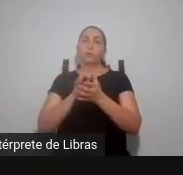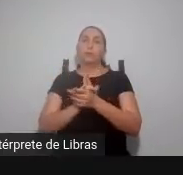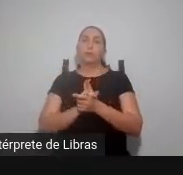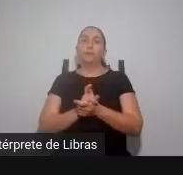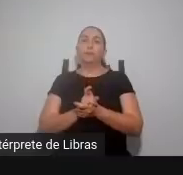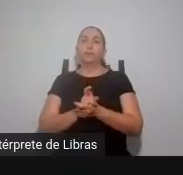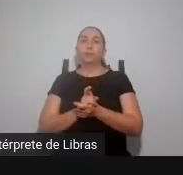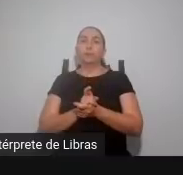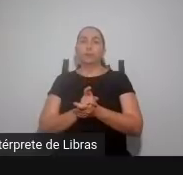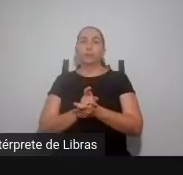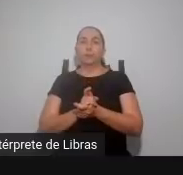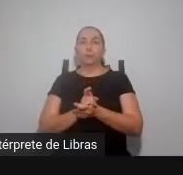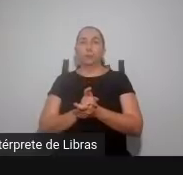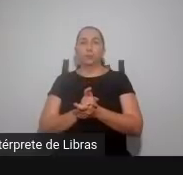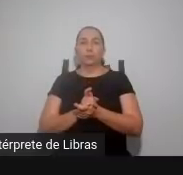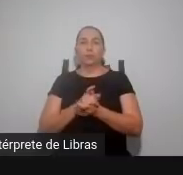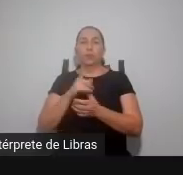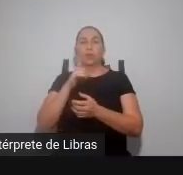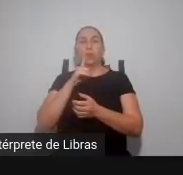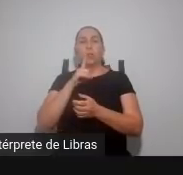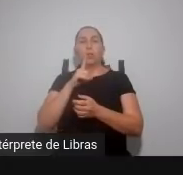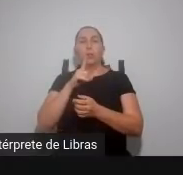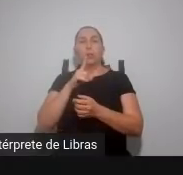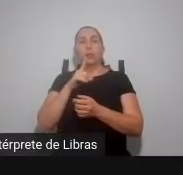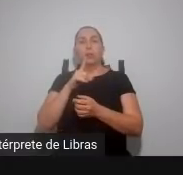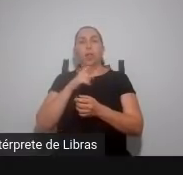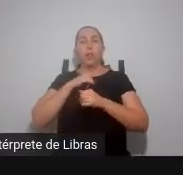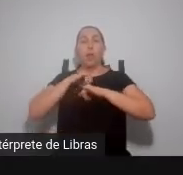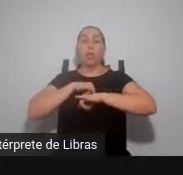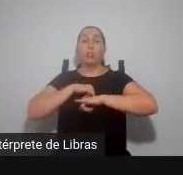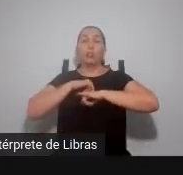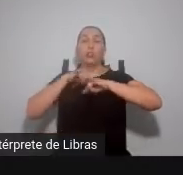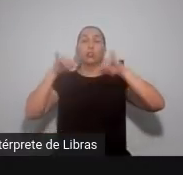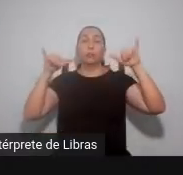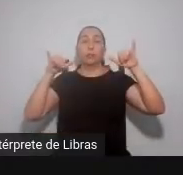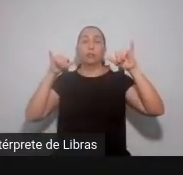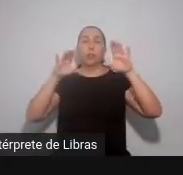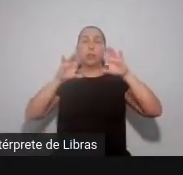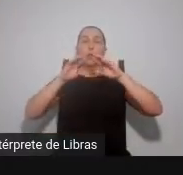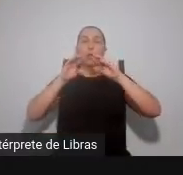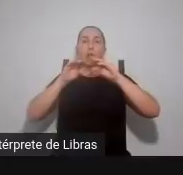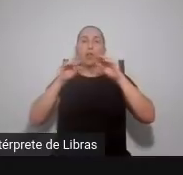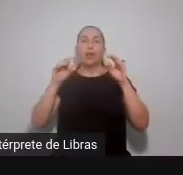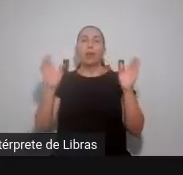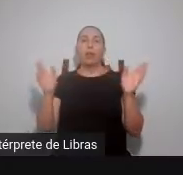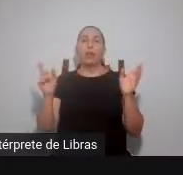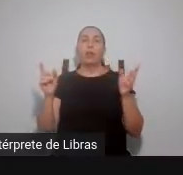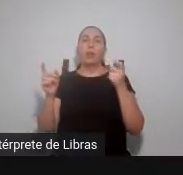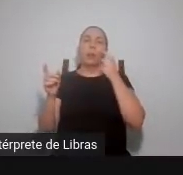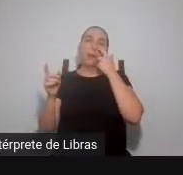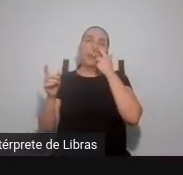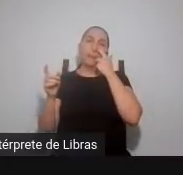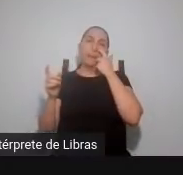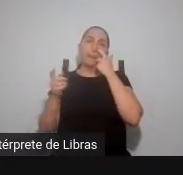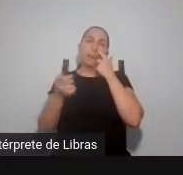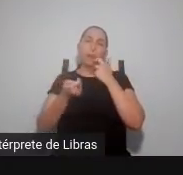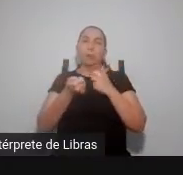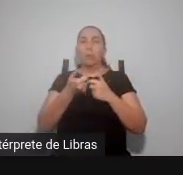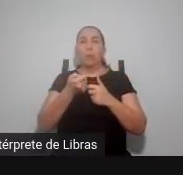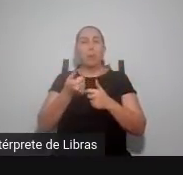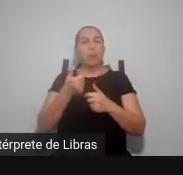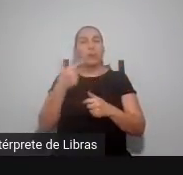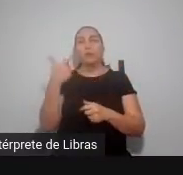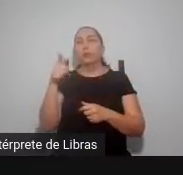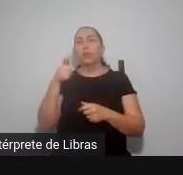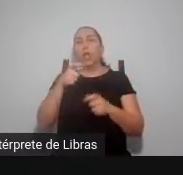é uma questão complexa, mas essa é uma divulgação restrita. Não é uma divulgação, não está no Instagram, não